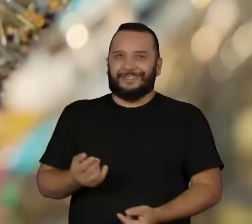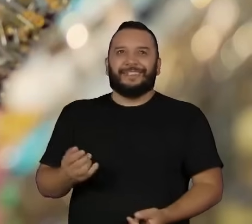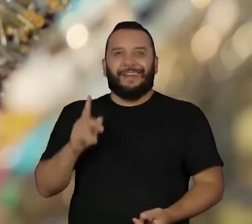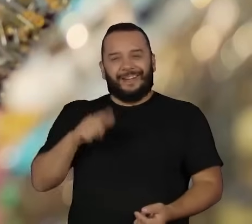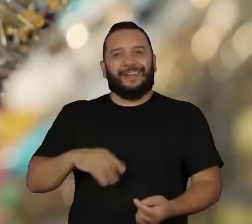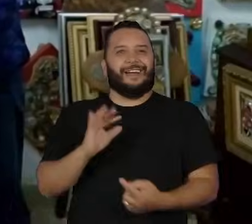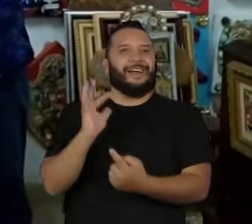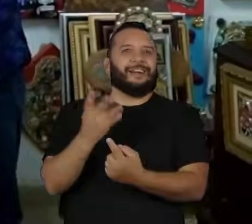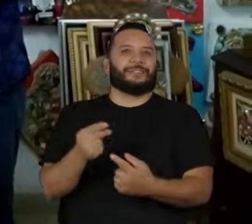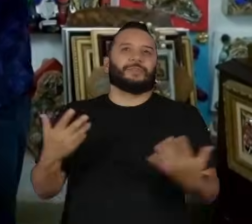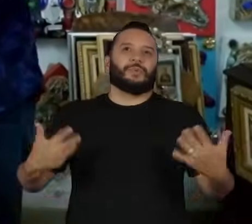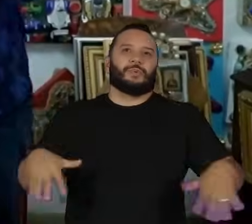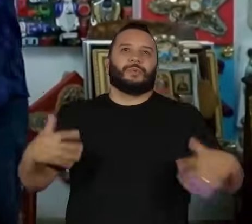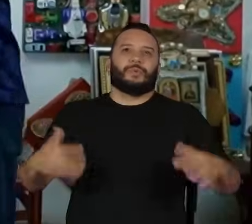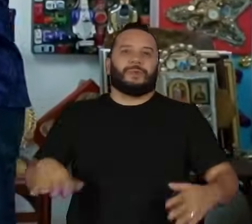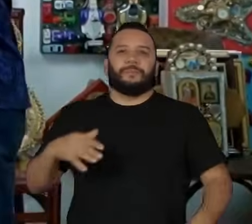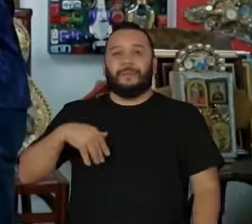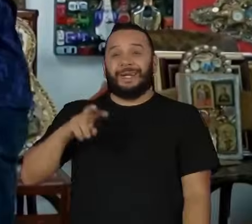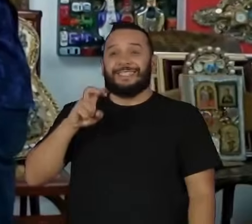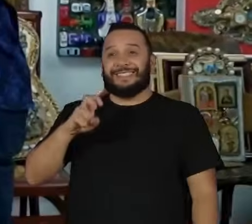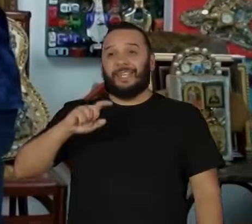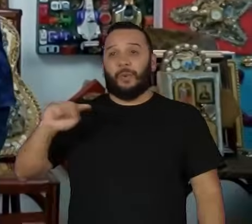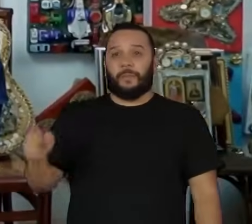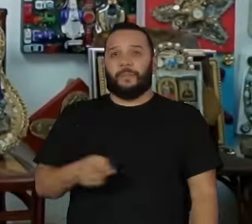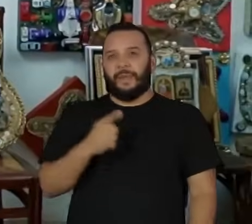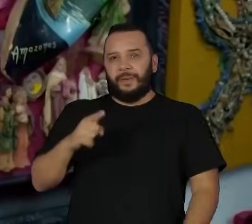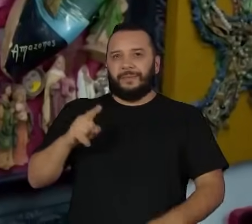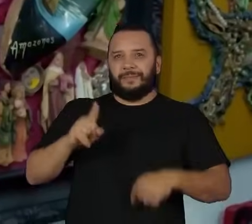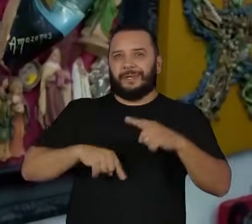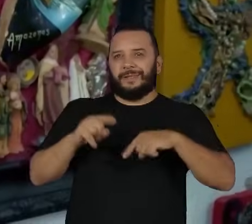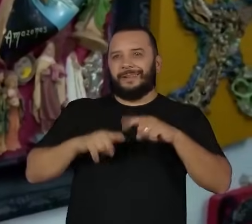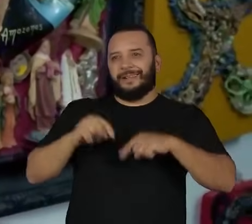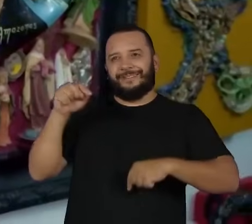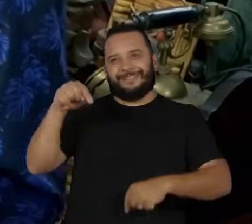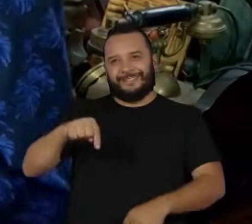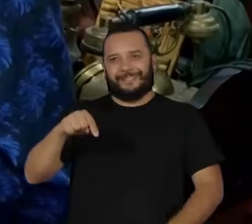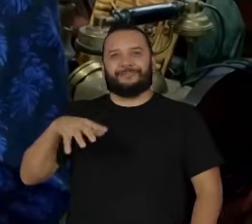Maria, ixi, tem mais de 5.000 peças, né?